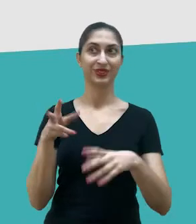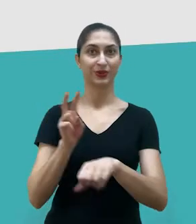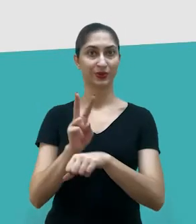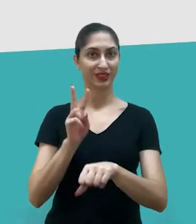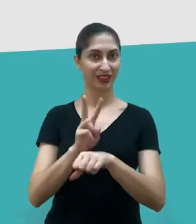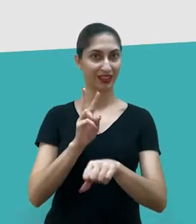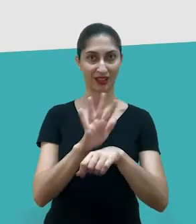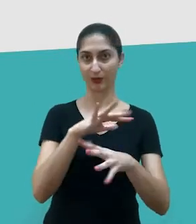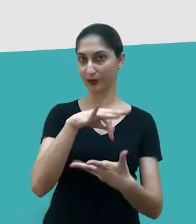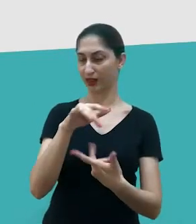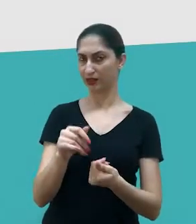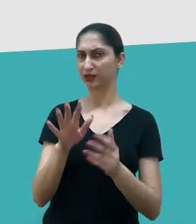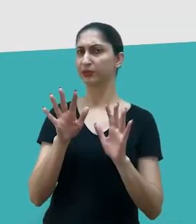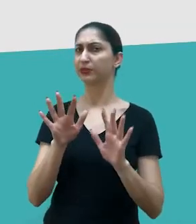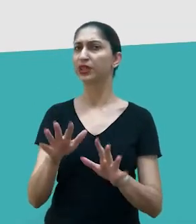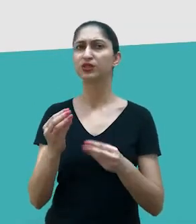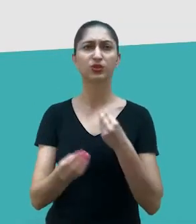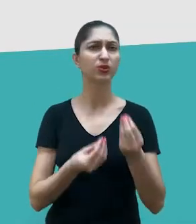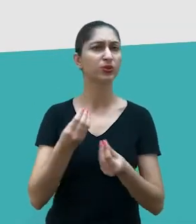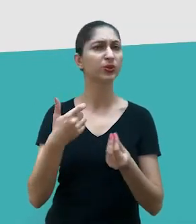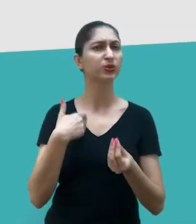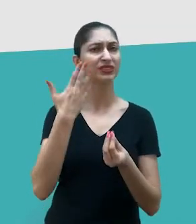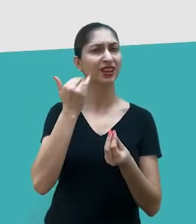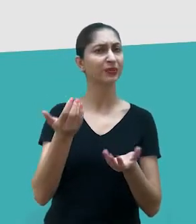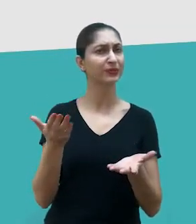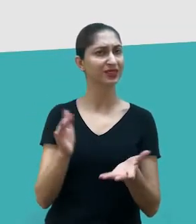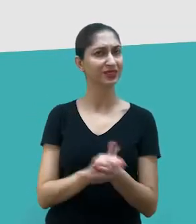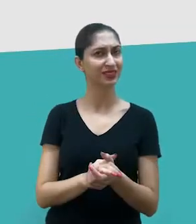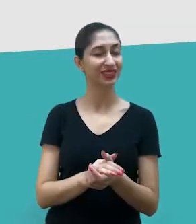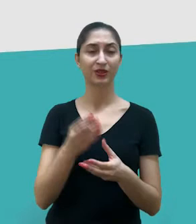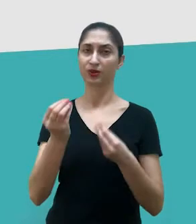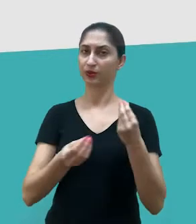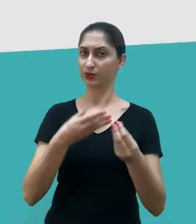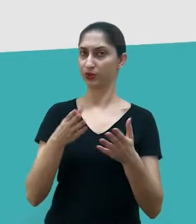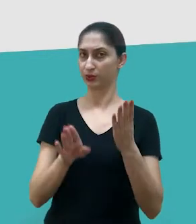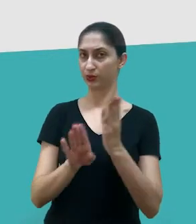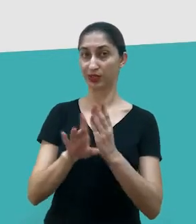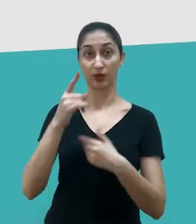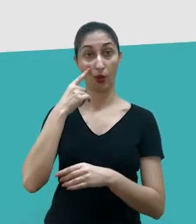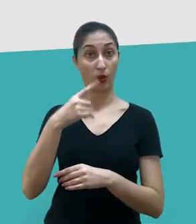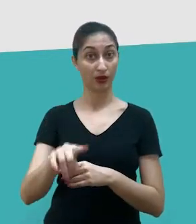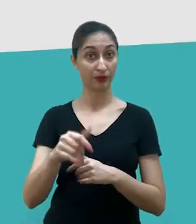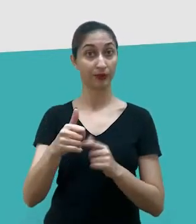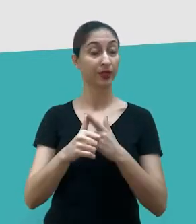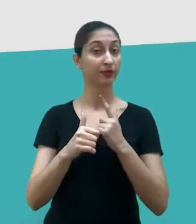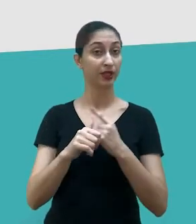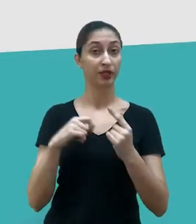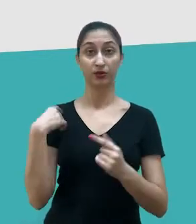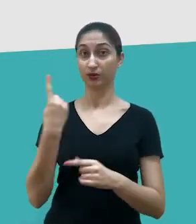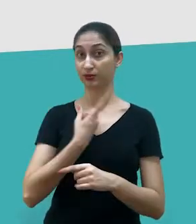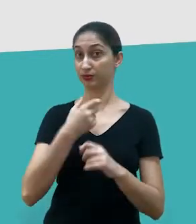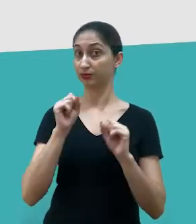o planeta. E como que eu sei isso? Como que eu descubro isso? A primeira coisa que nós podemos